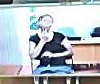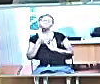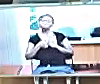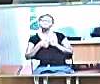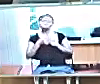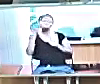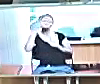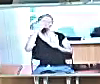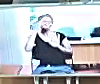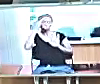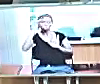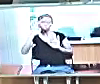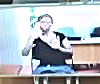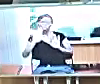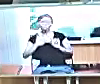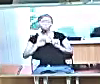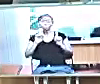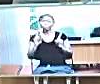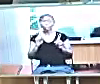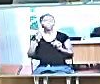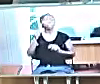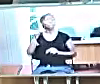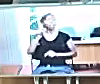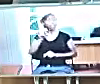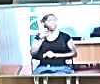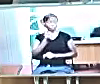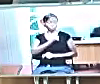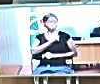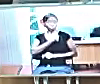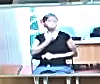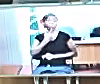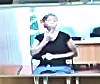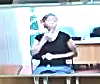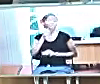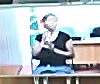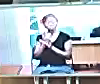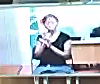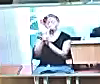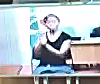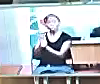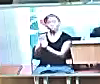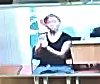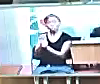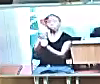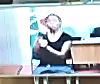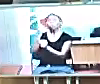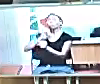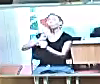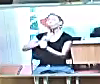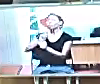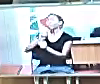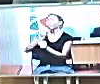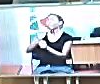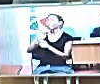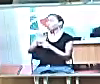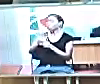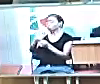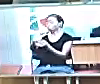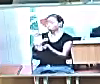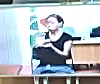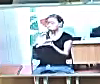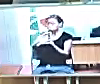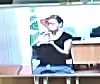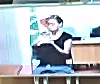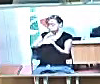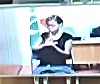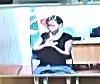vocês mas ele é justamente a conta o tanto que o estado arrecada com as receitas das contribuições de quem está